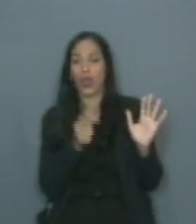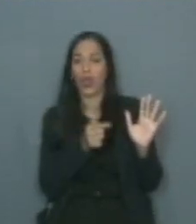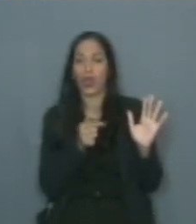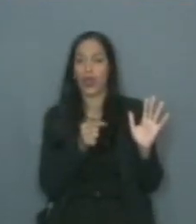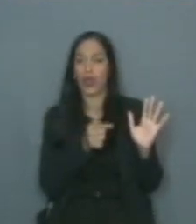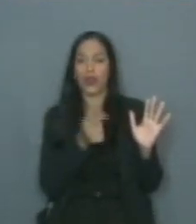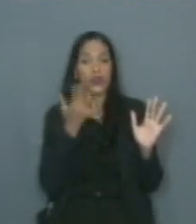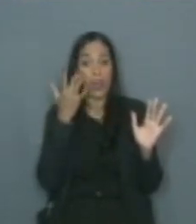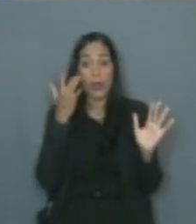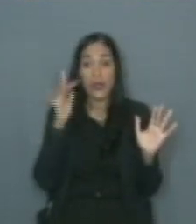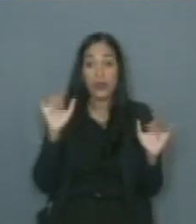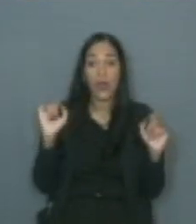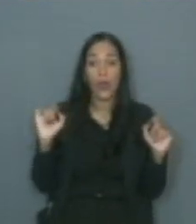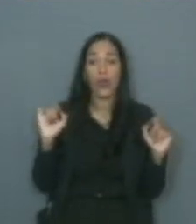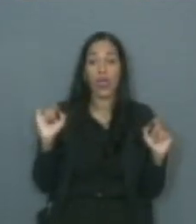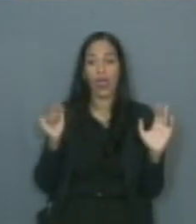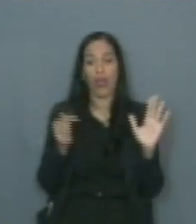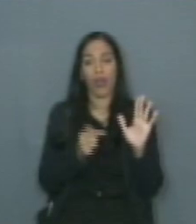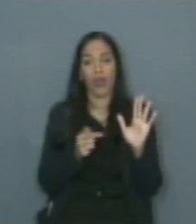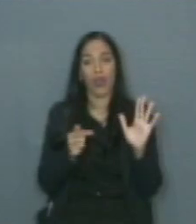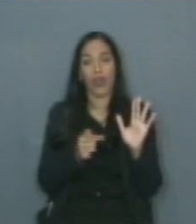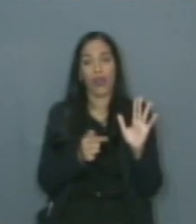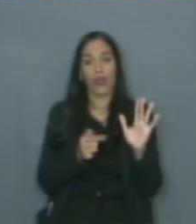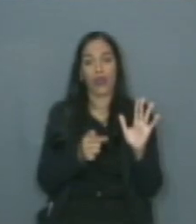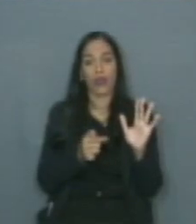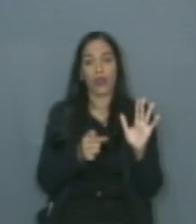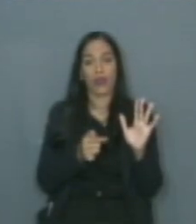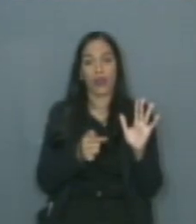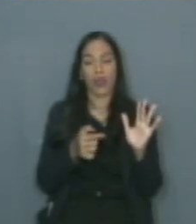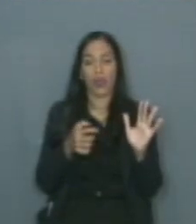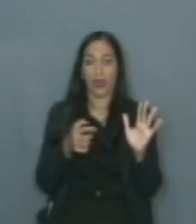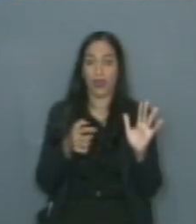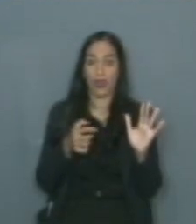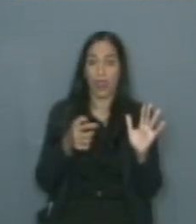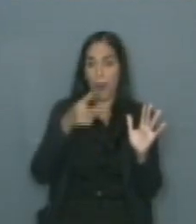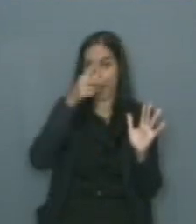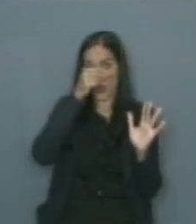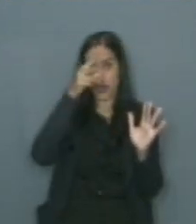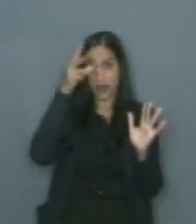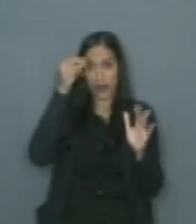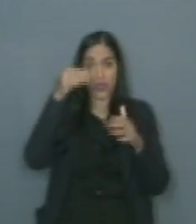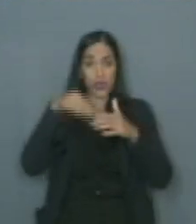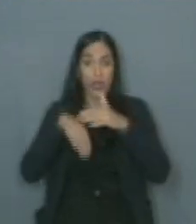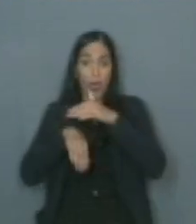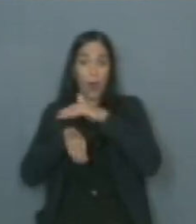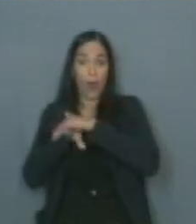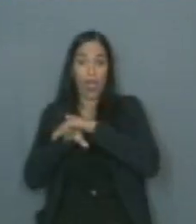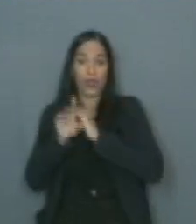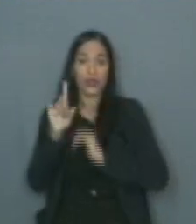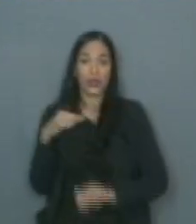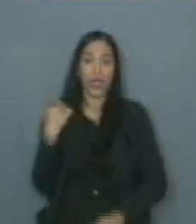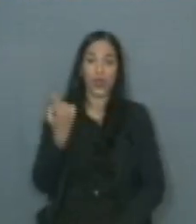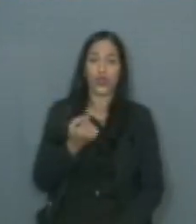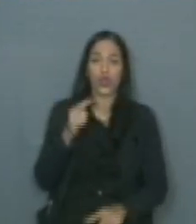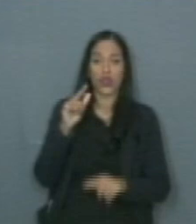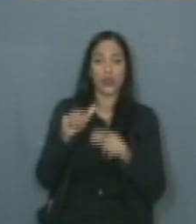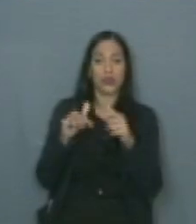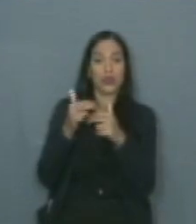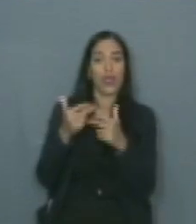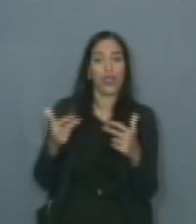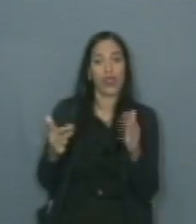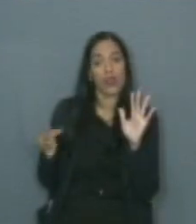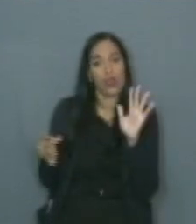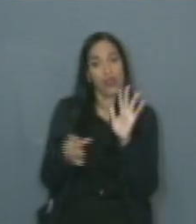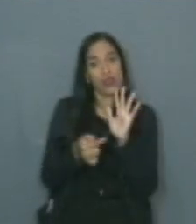Não dá nem para saber o que é, né? É o jeito que a prefeitura do Recife armazena os nossos bens.